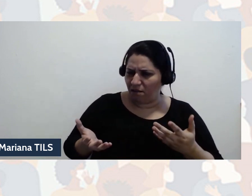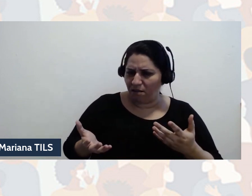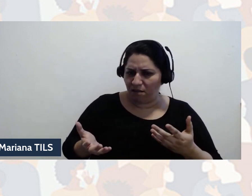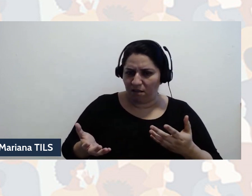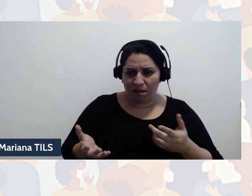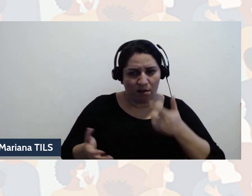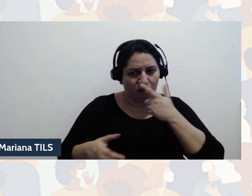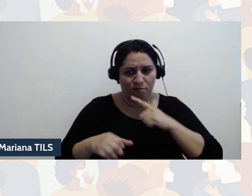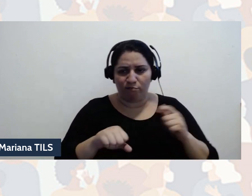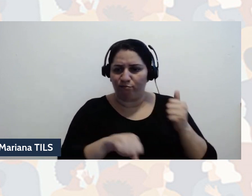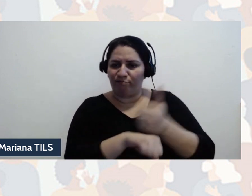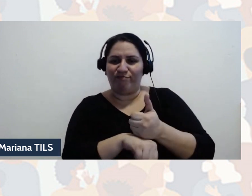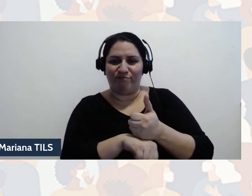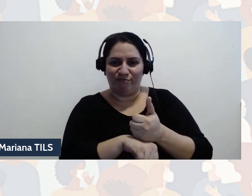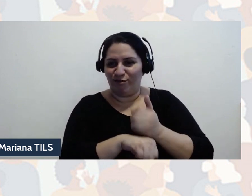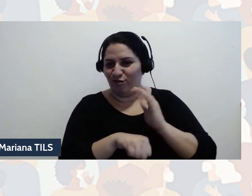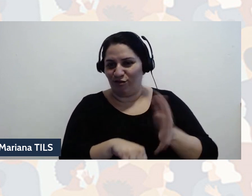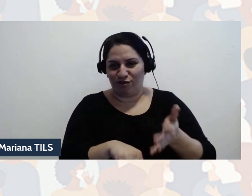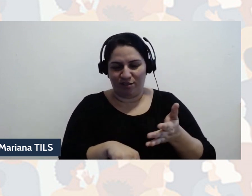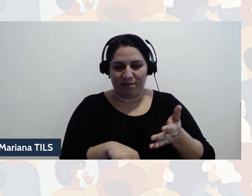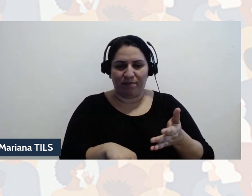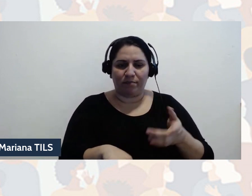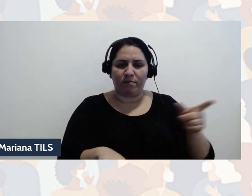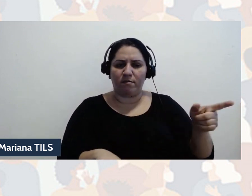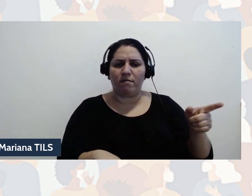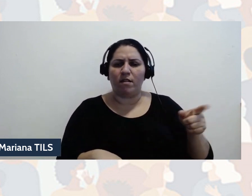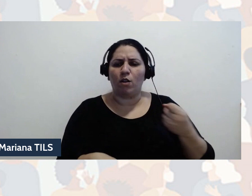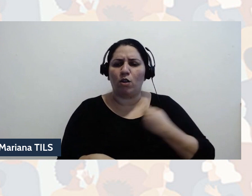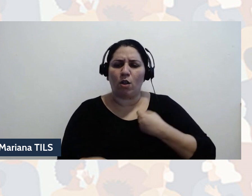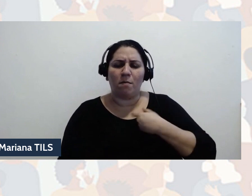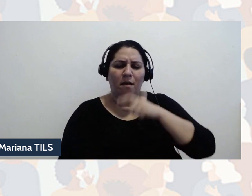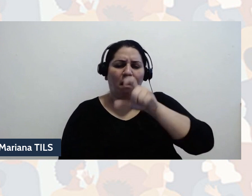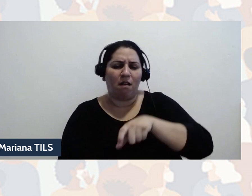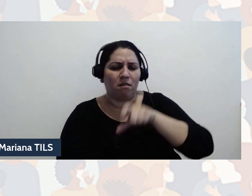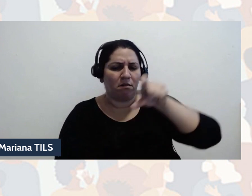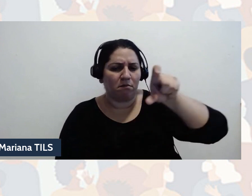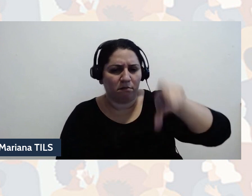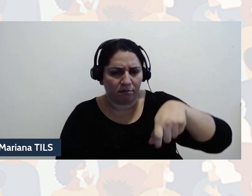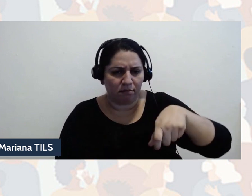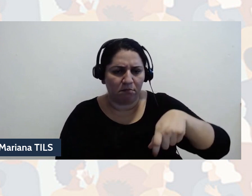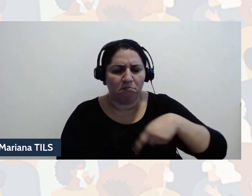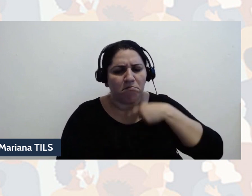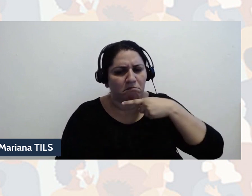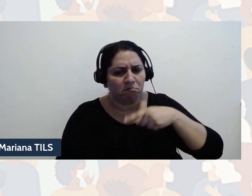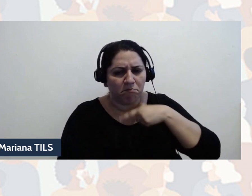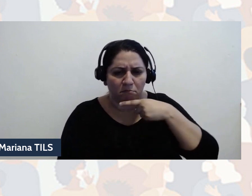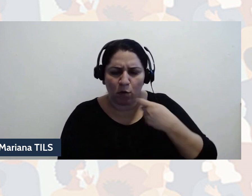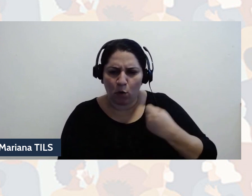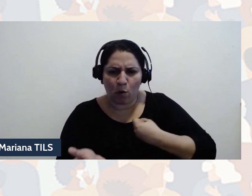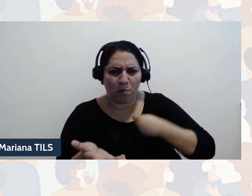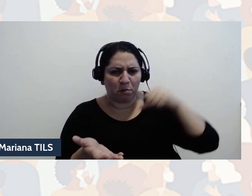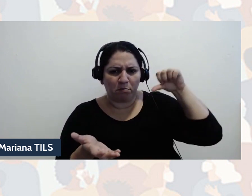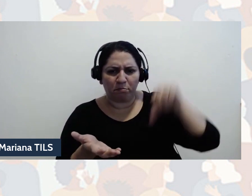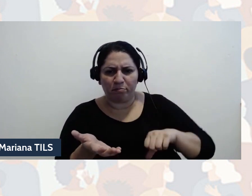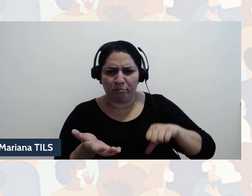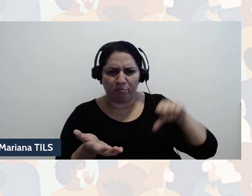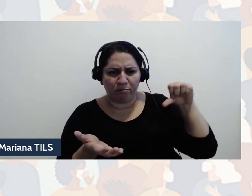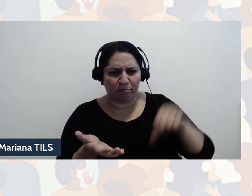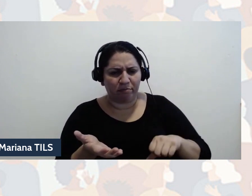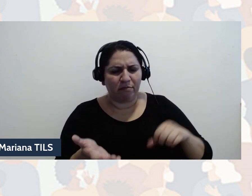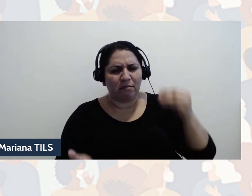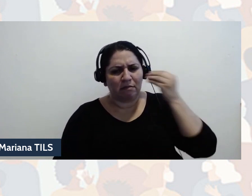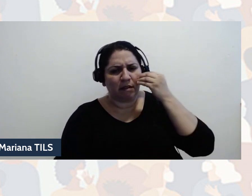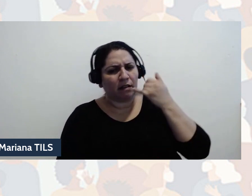sumiu. Ele digita os números do cartão dela na máquina e nada, número inválido. Ela tenta ligar